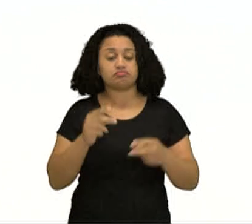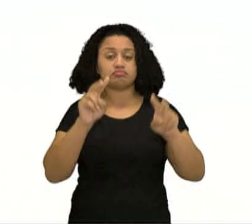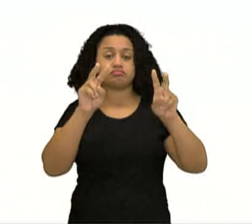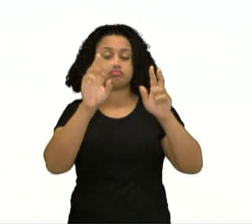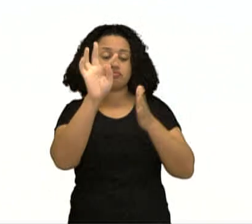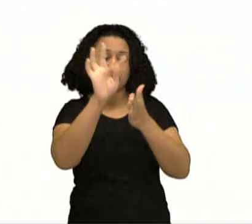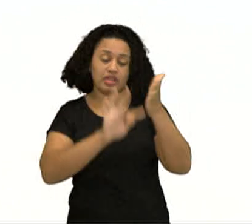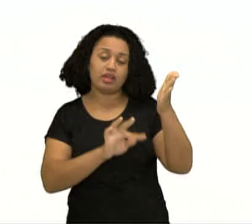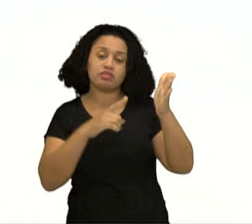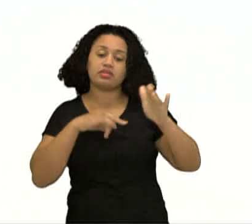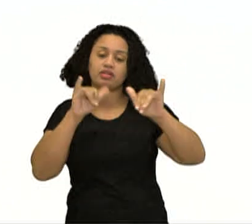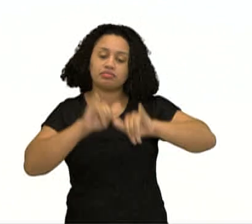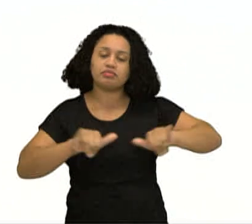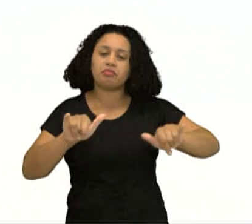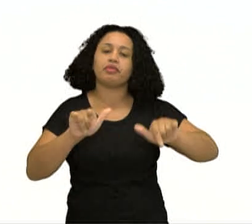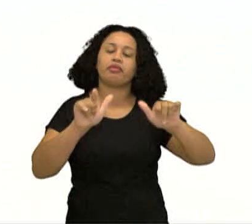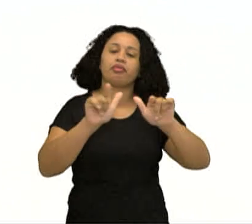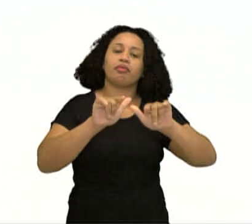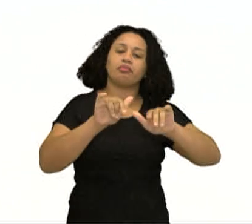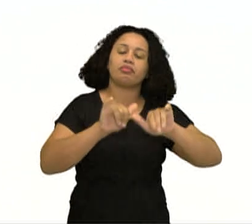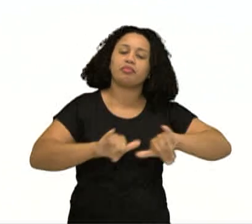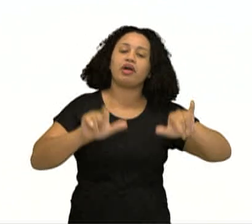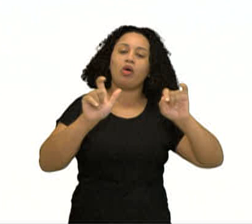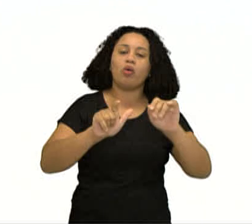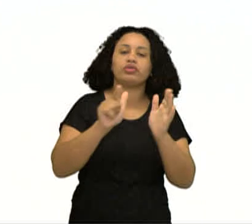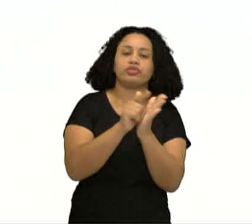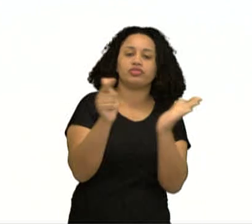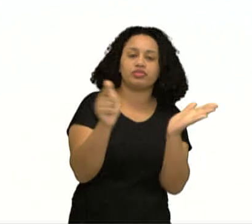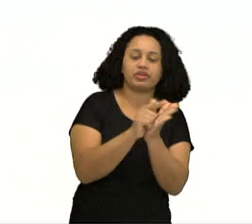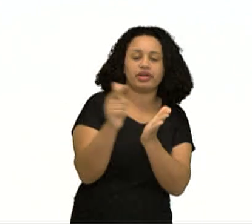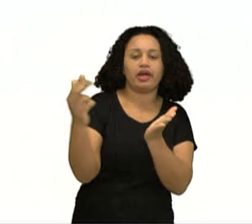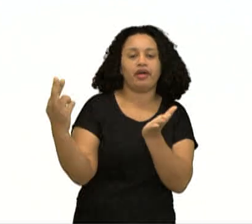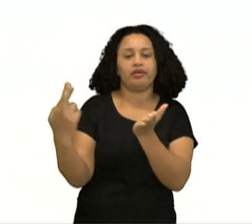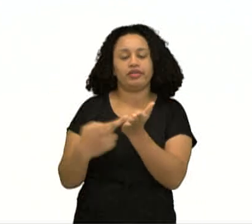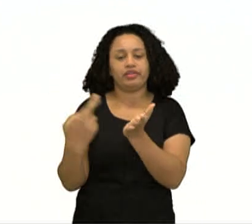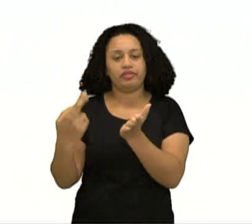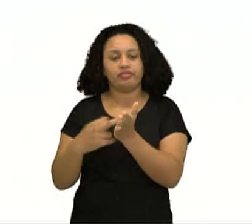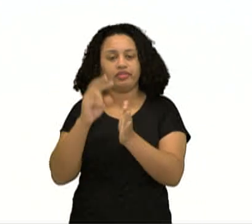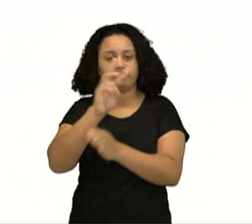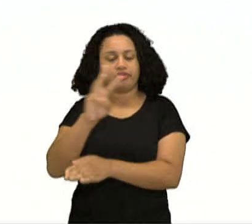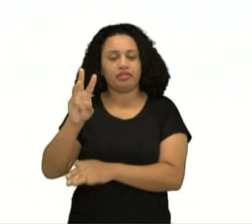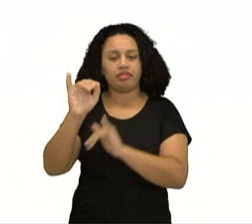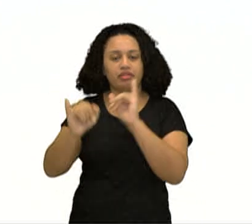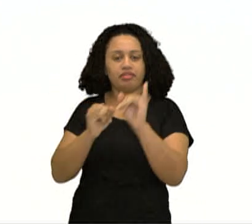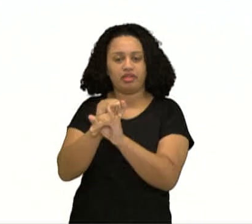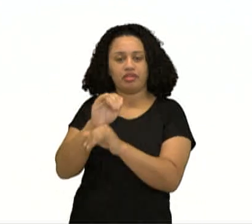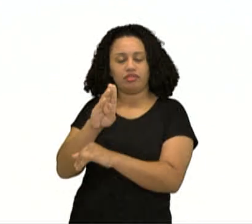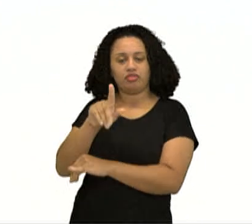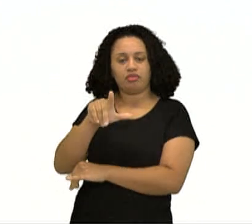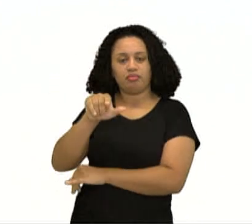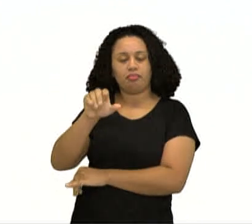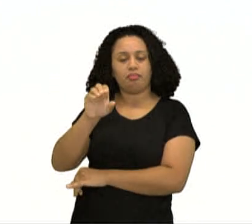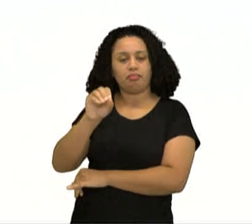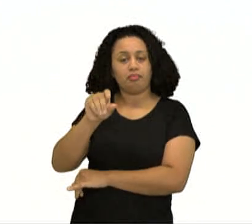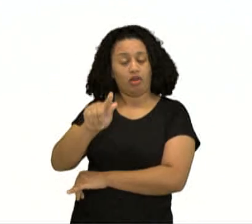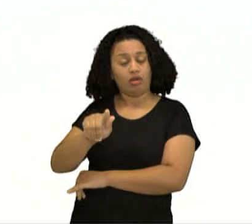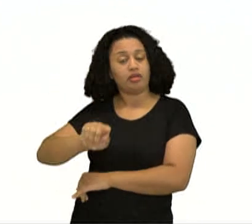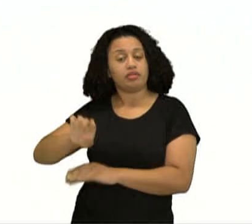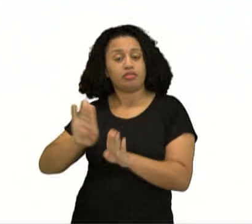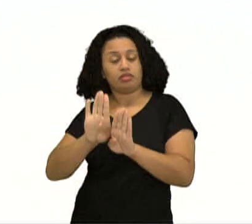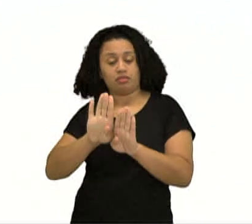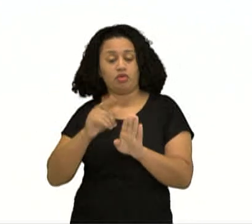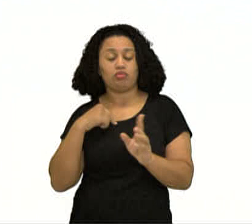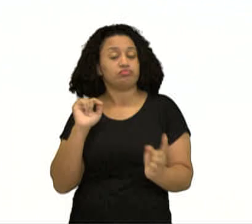publicados normalmente em jornais, revistas e blogs e têm como objetivo apresentar